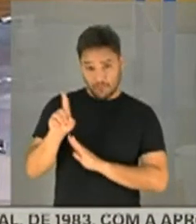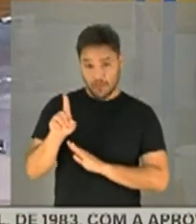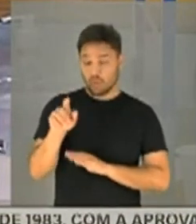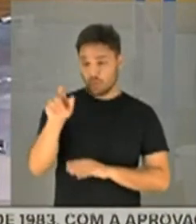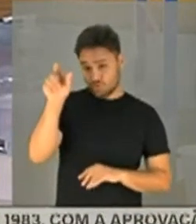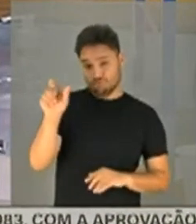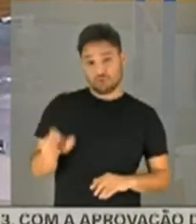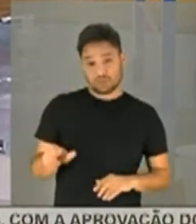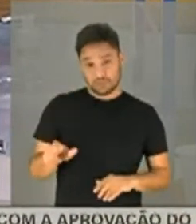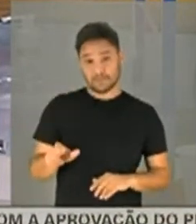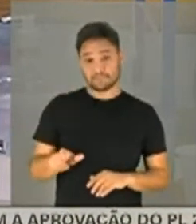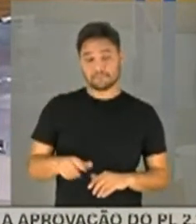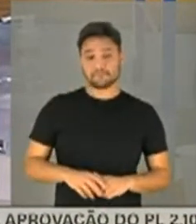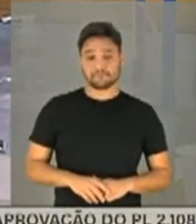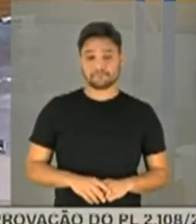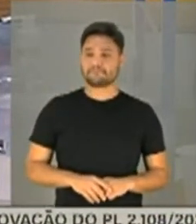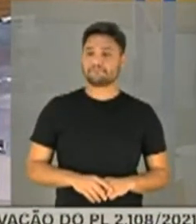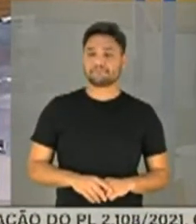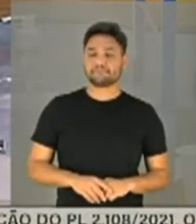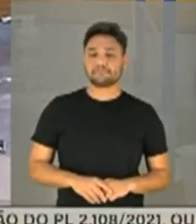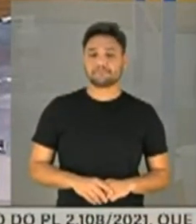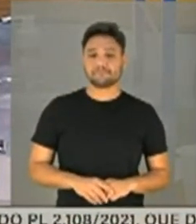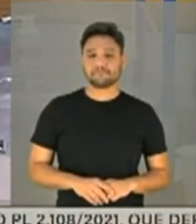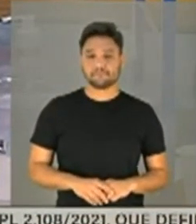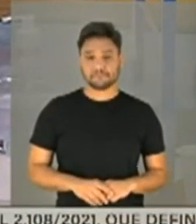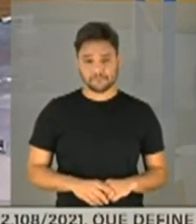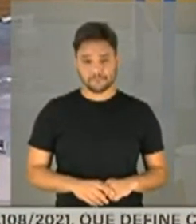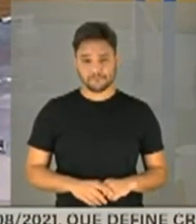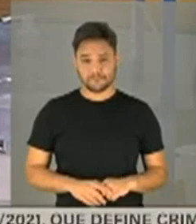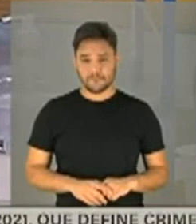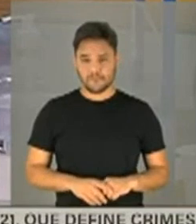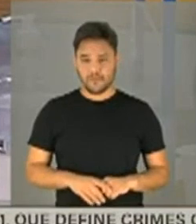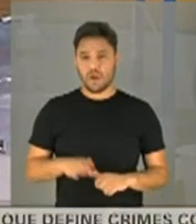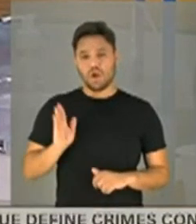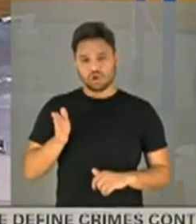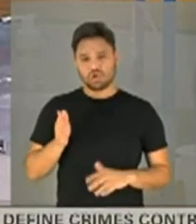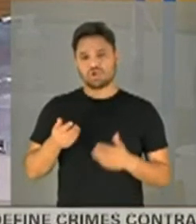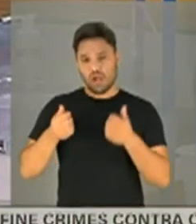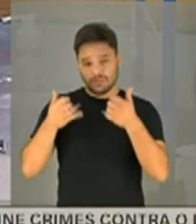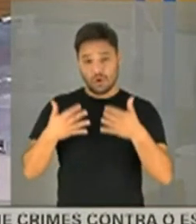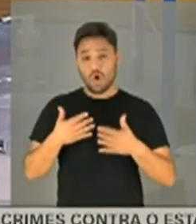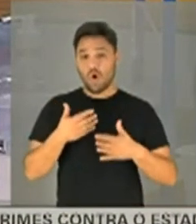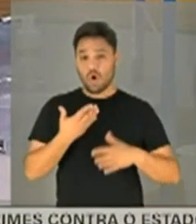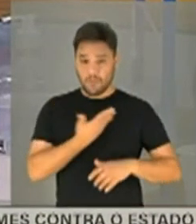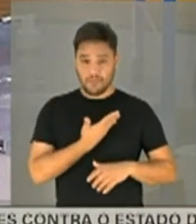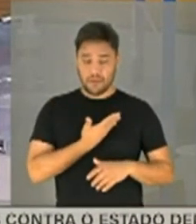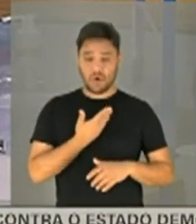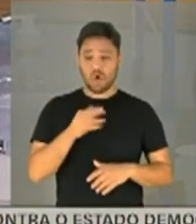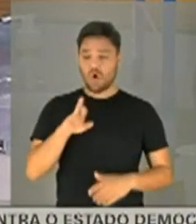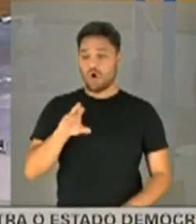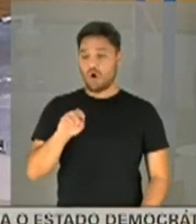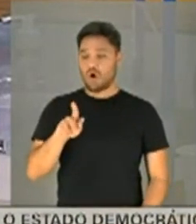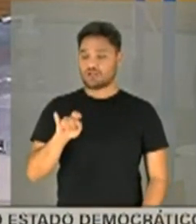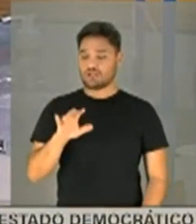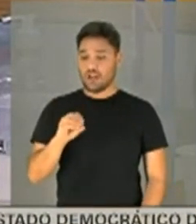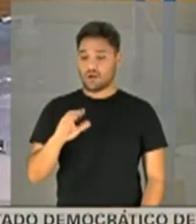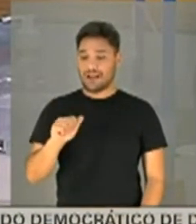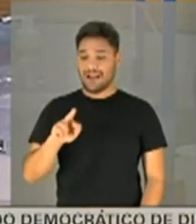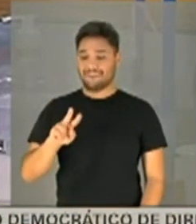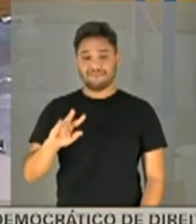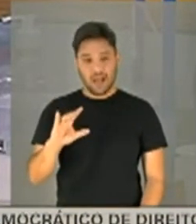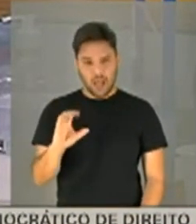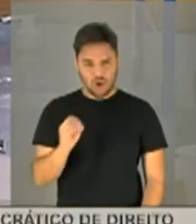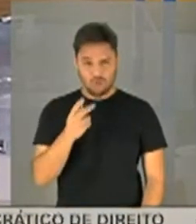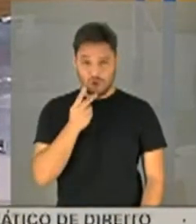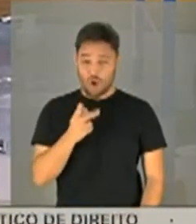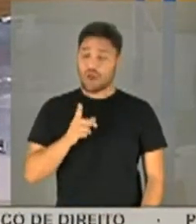senhor, porque, como foi colocado pelo colega anteriormente aqui, o Rogério Carvalho,